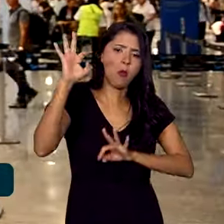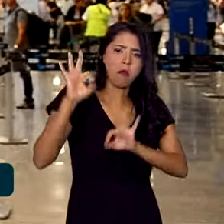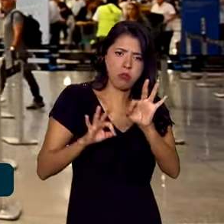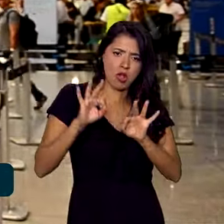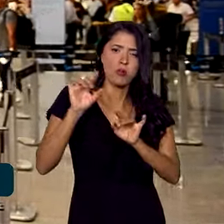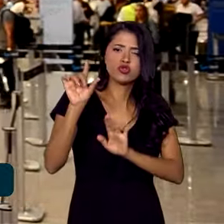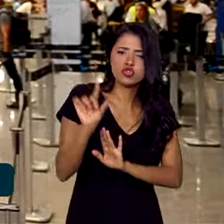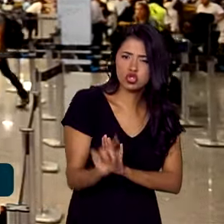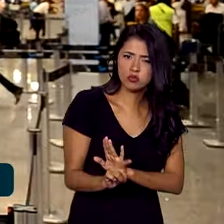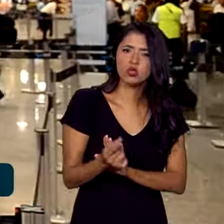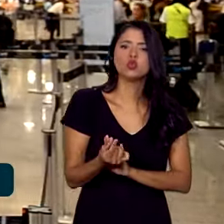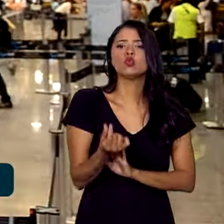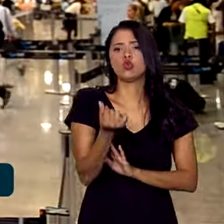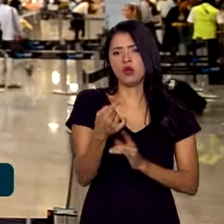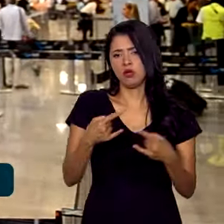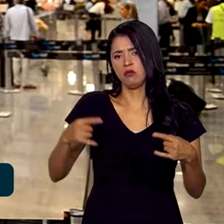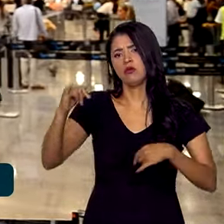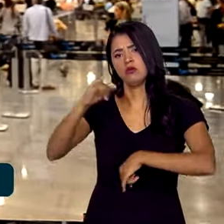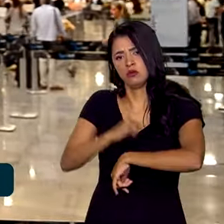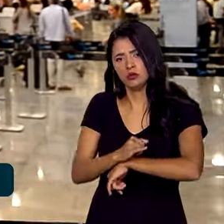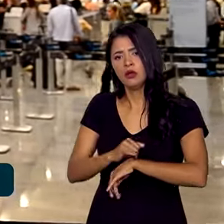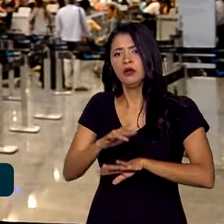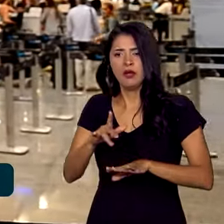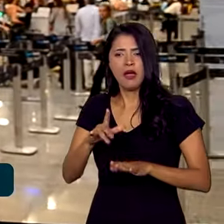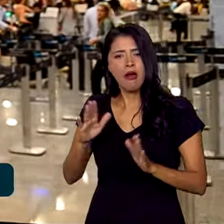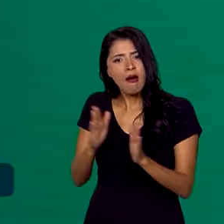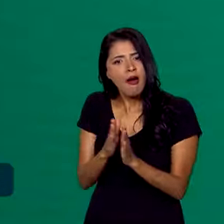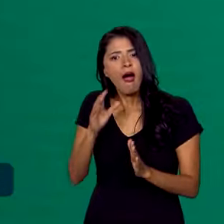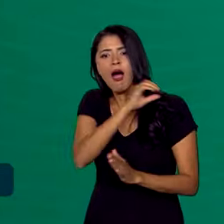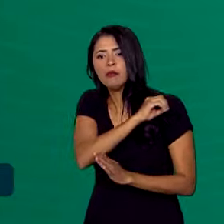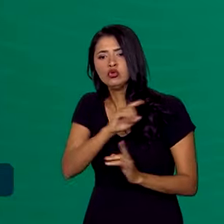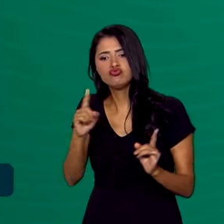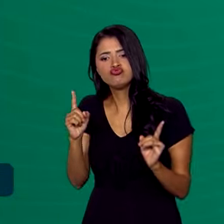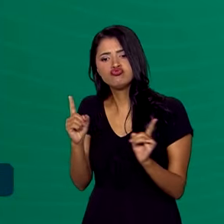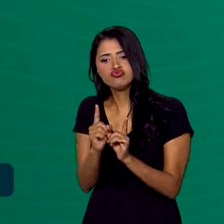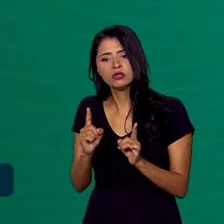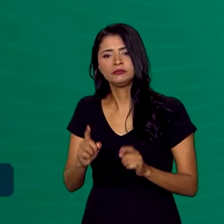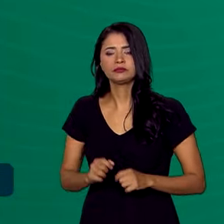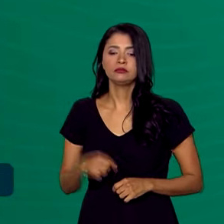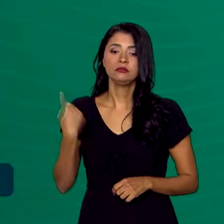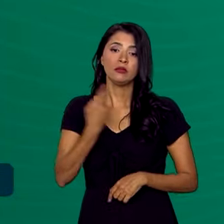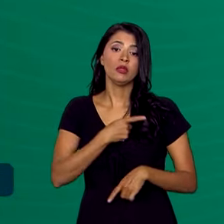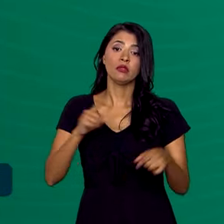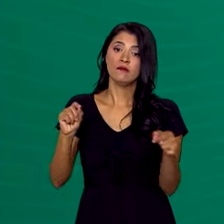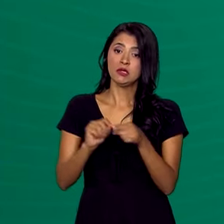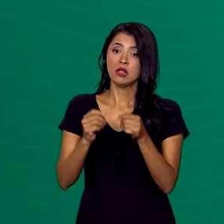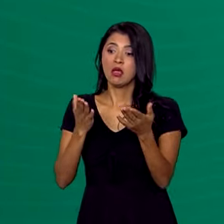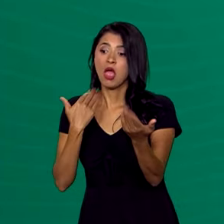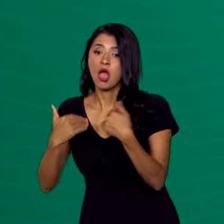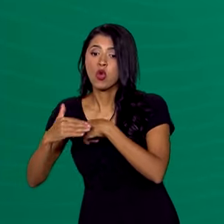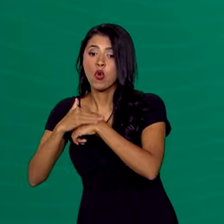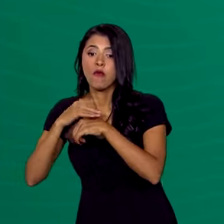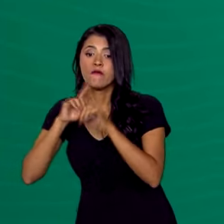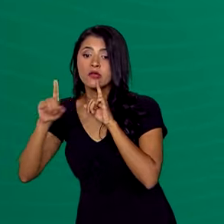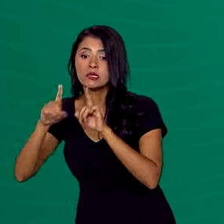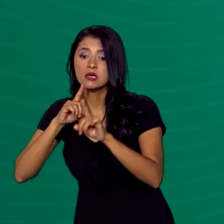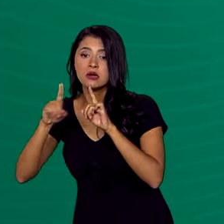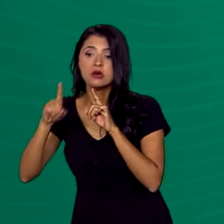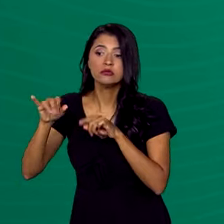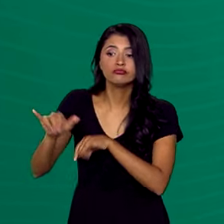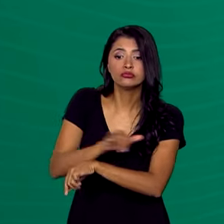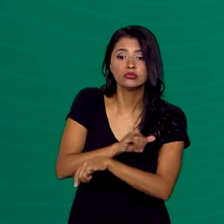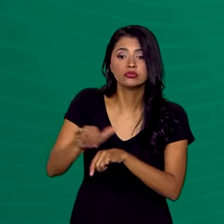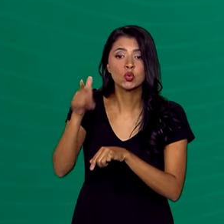de redução dos valores das passagens a curto prazo. O que a gente está fazendo é dialogando, é buscando alternativas,